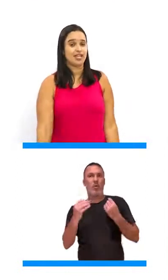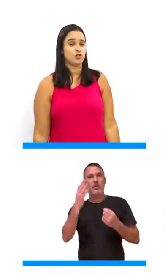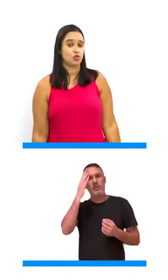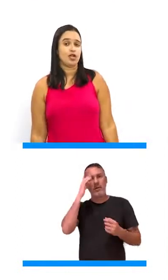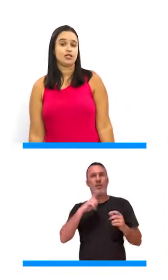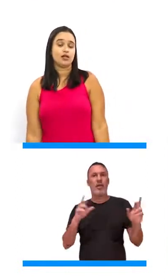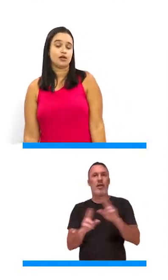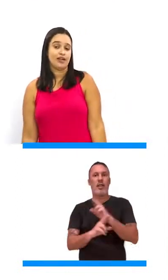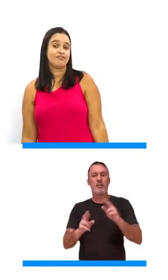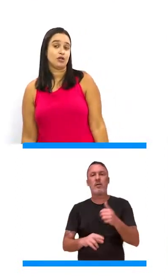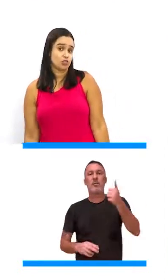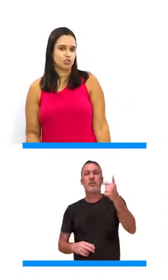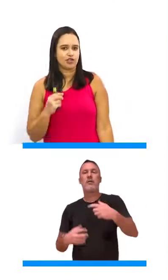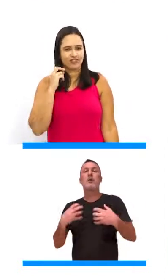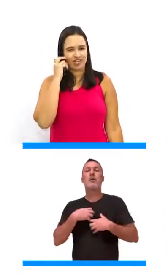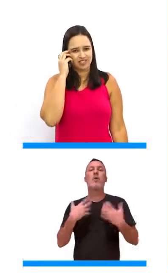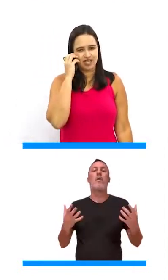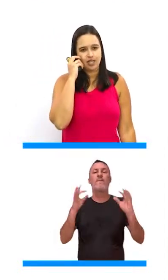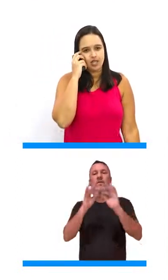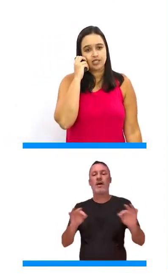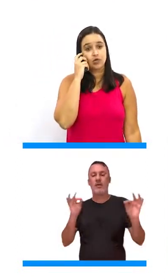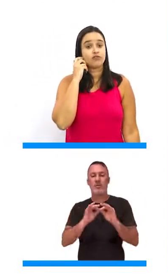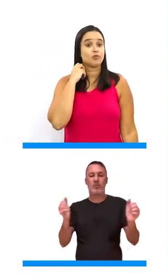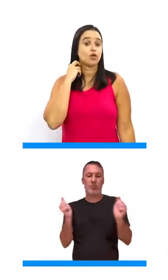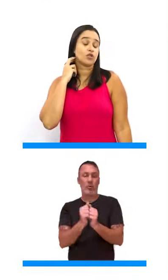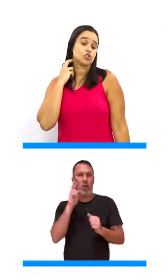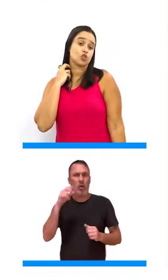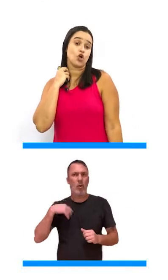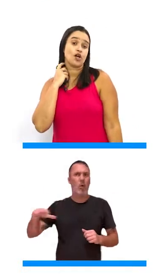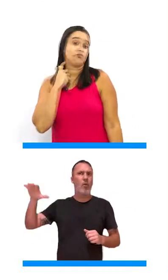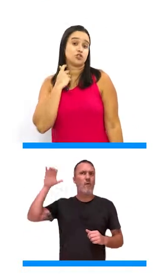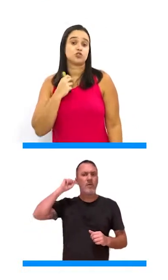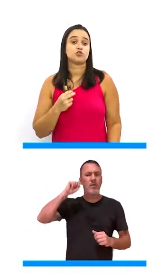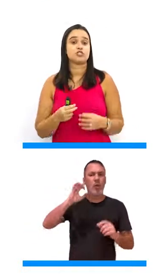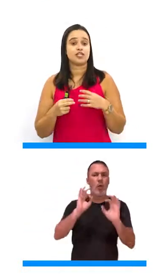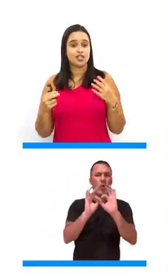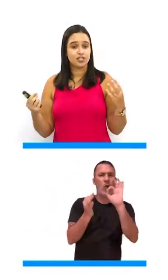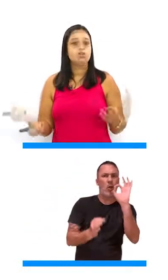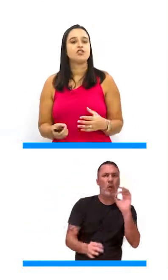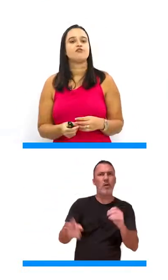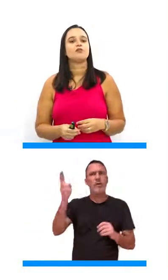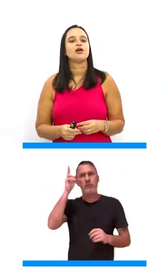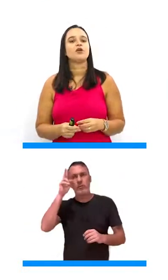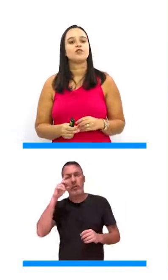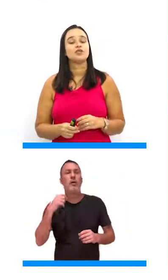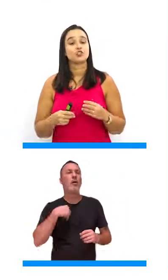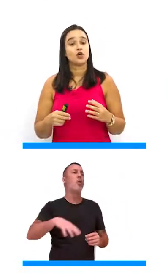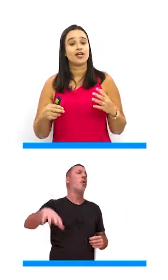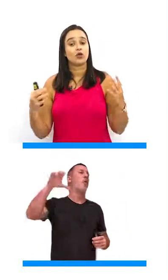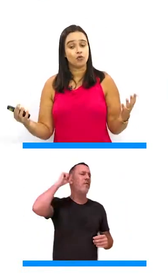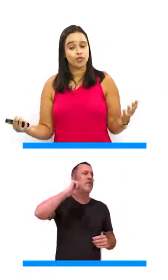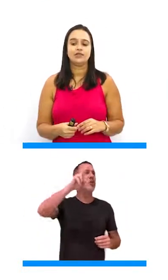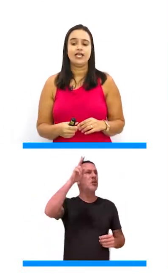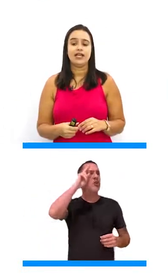está relacionada ao sentido da frase, né? Então, ouvi uma longa história, no sentido de ser grande, e ouvi uma